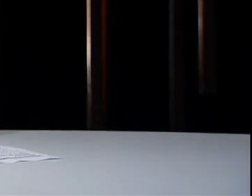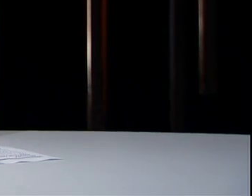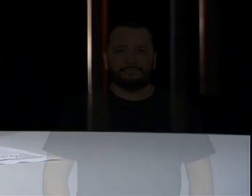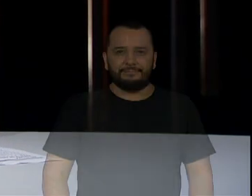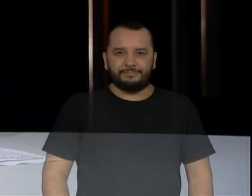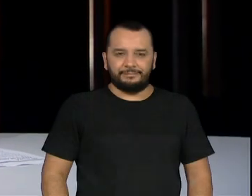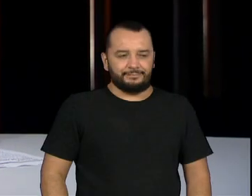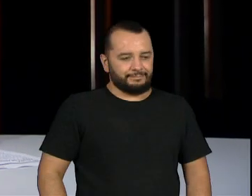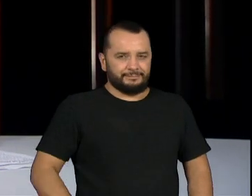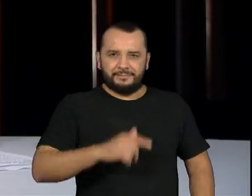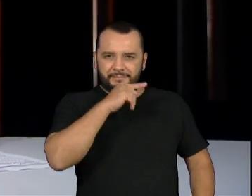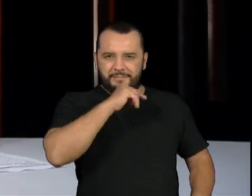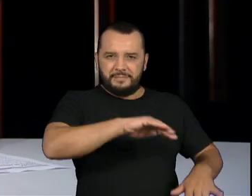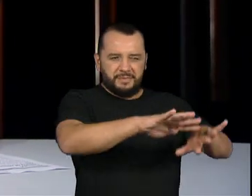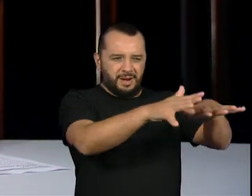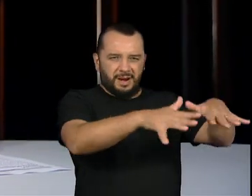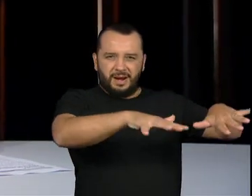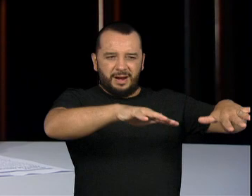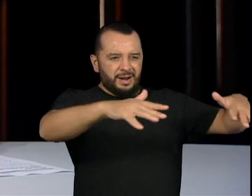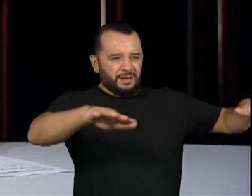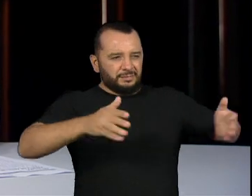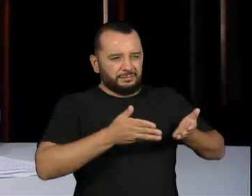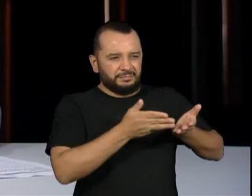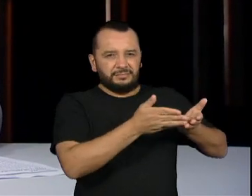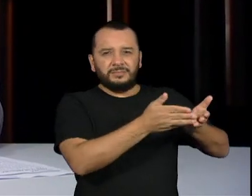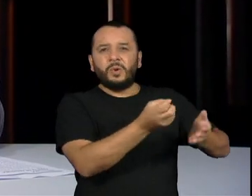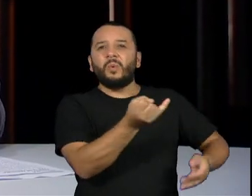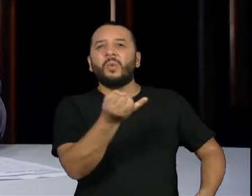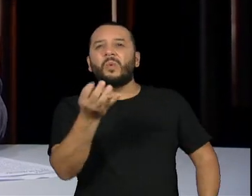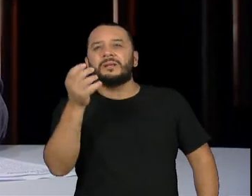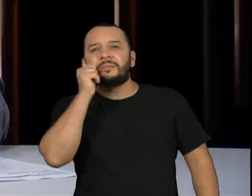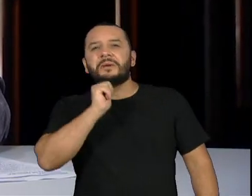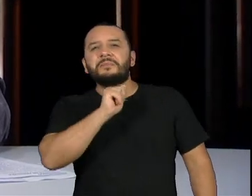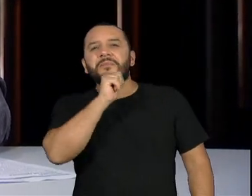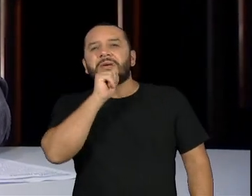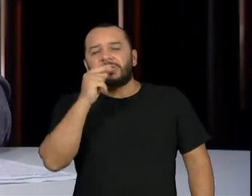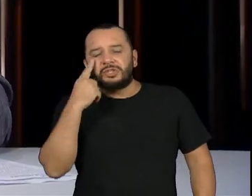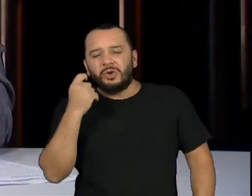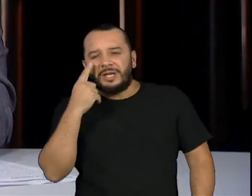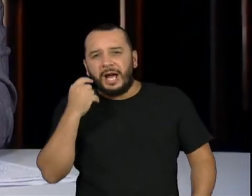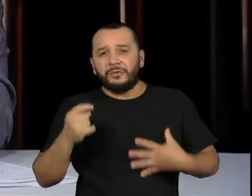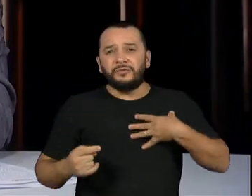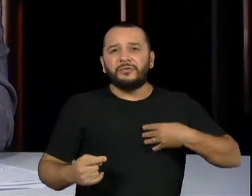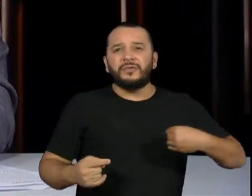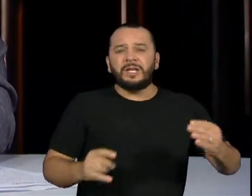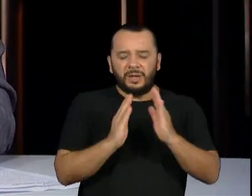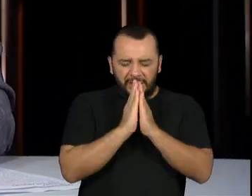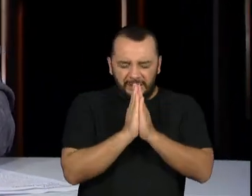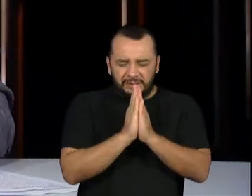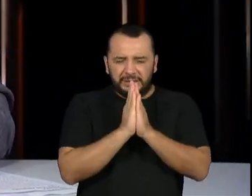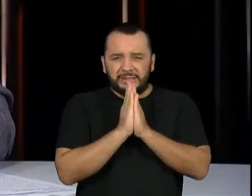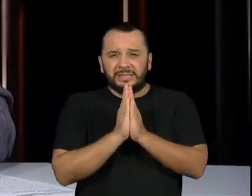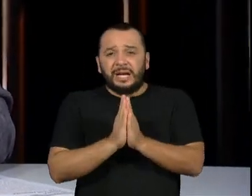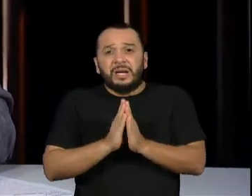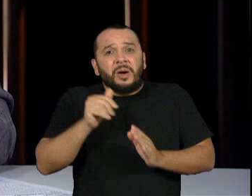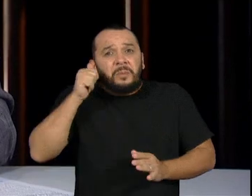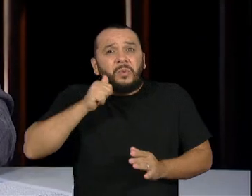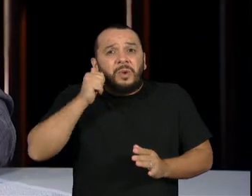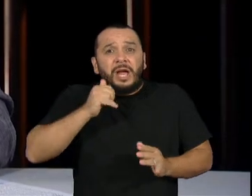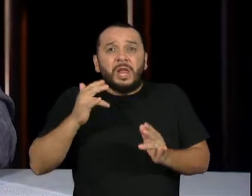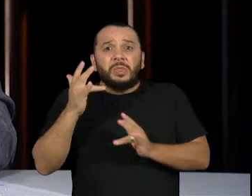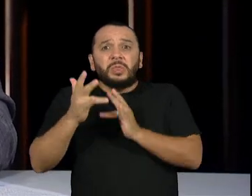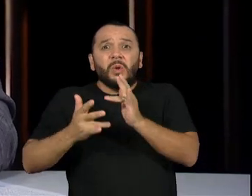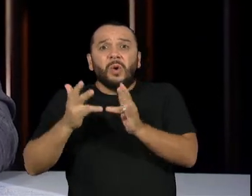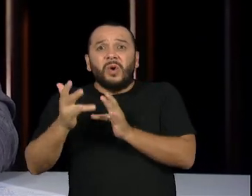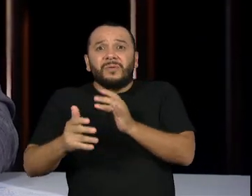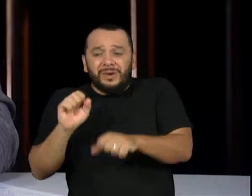Por te cruzarmos, quantas mães choraram, quantos filhos em vão rezaram, quantas noivas ficaram por casar para que